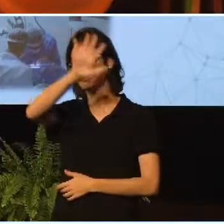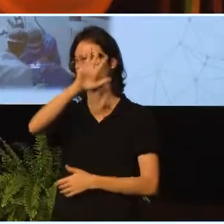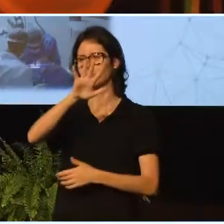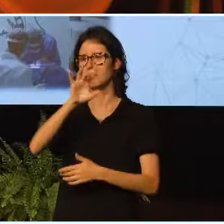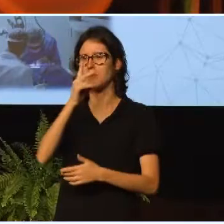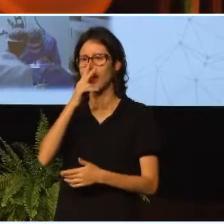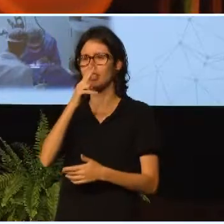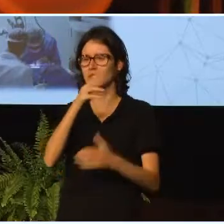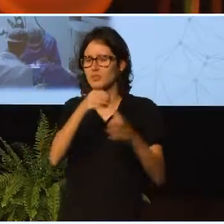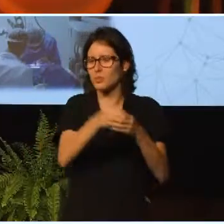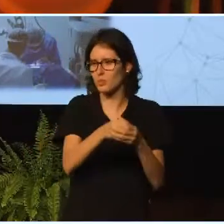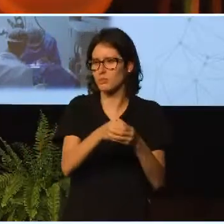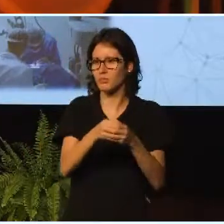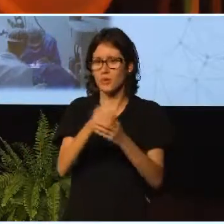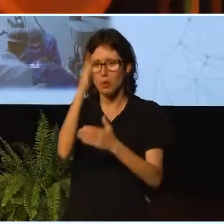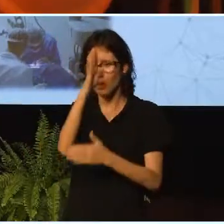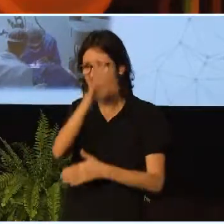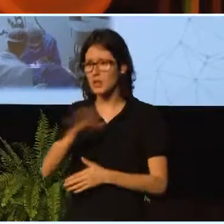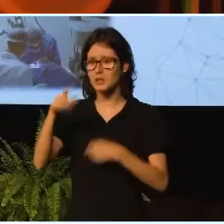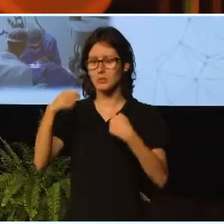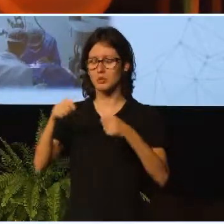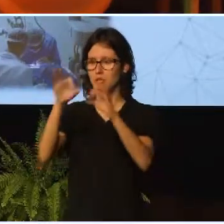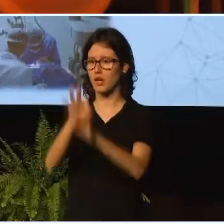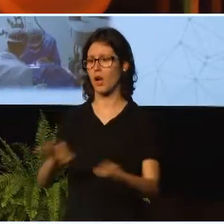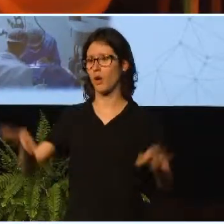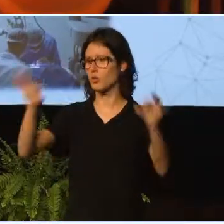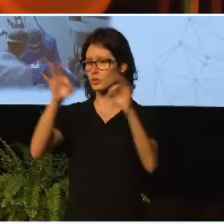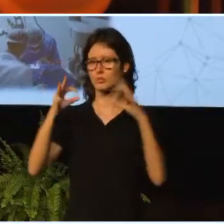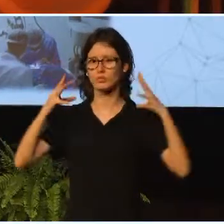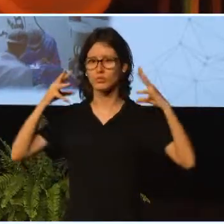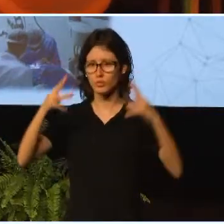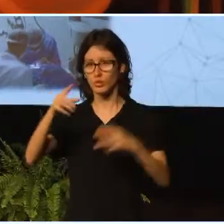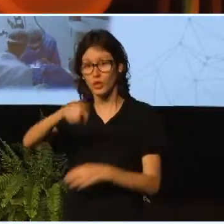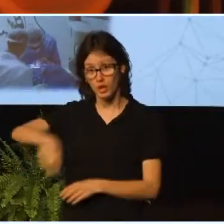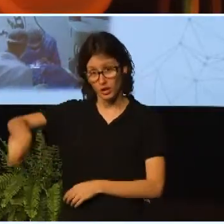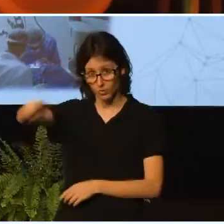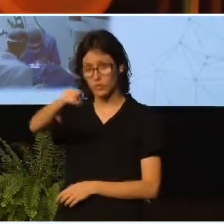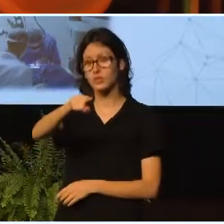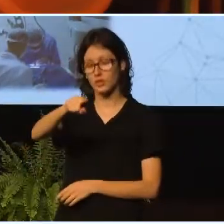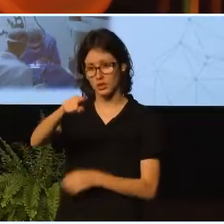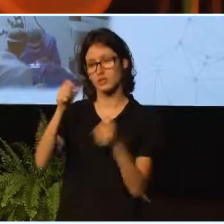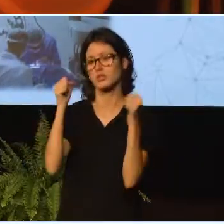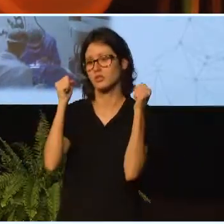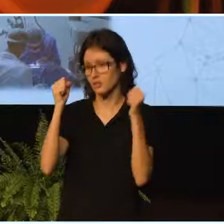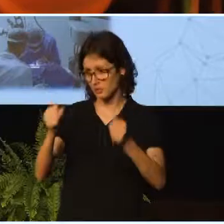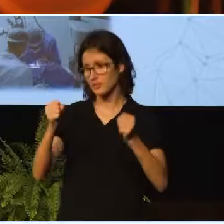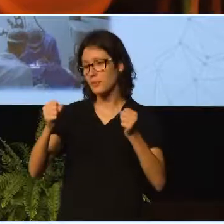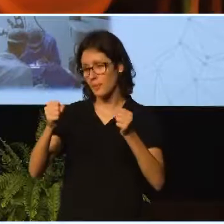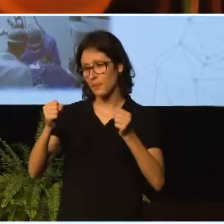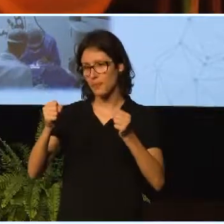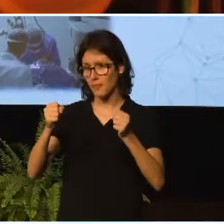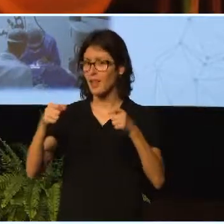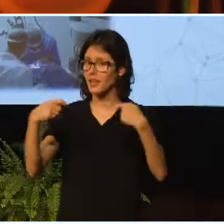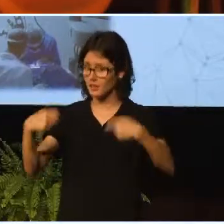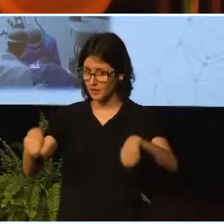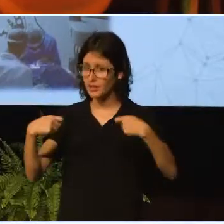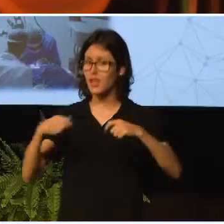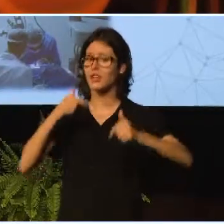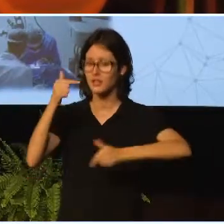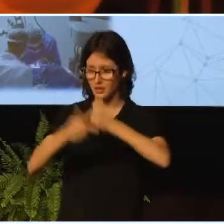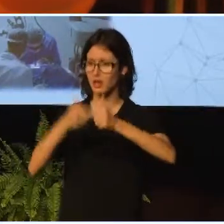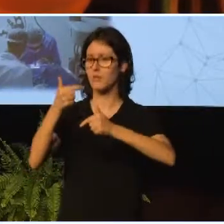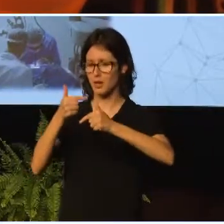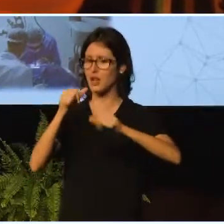de excelência. O Brasil inteiro tem que ser uma ilha de excelência. E todos vocês podem e devem trabalhar para